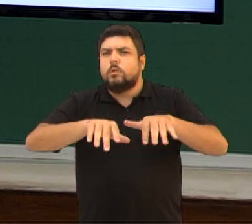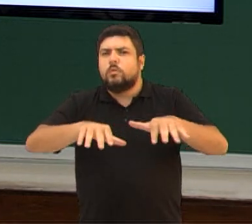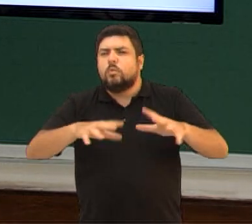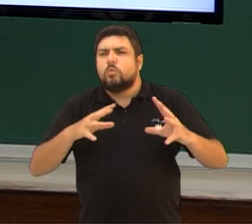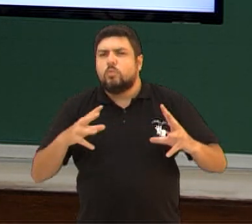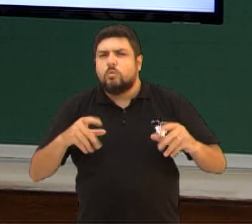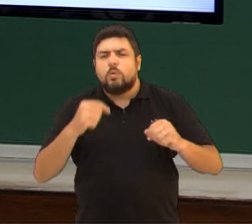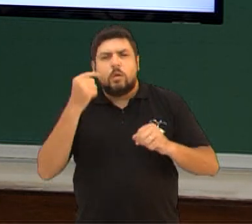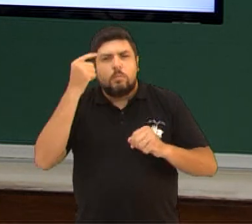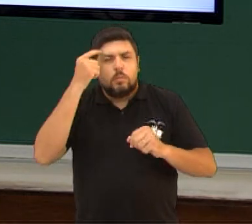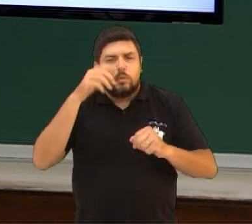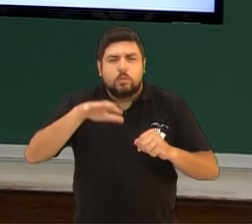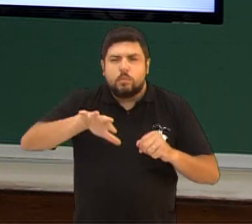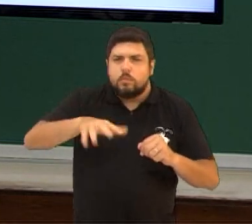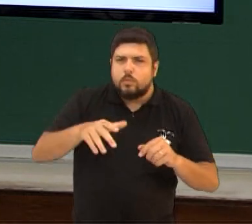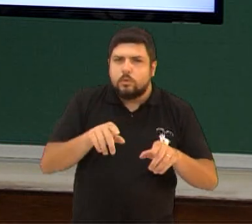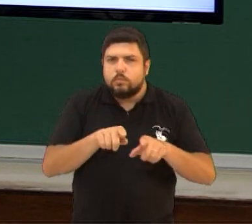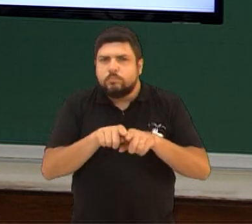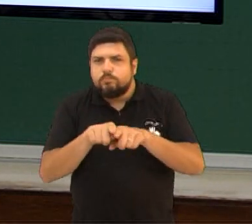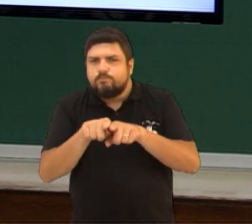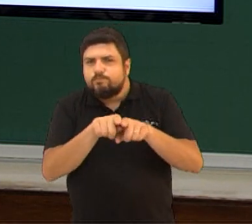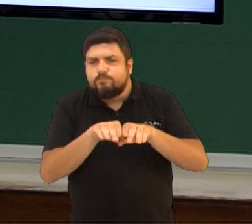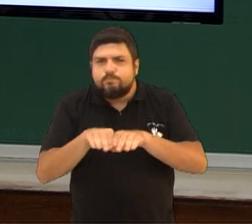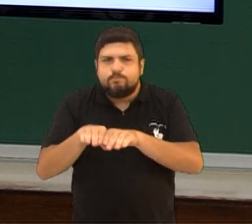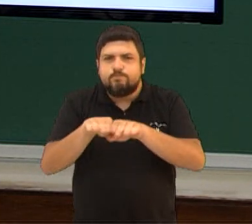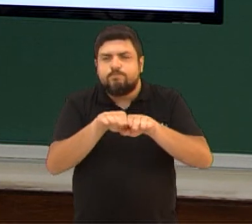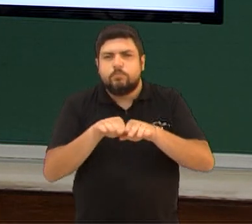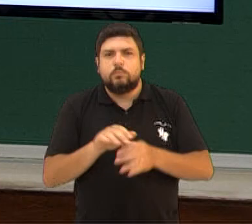menos igual. Ok?